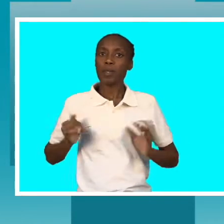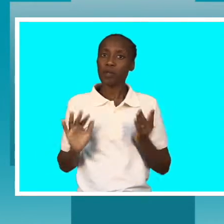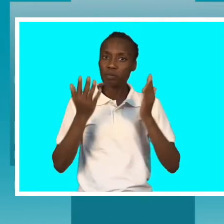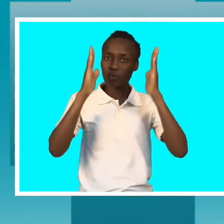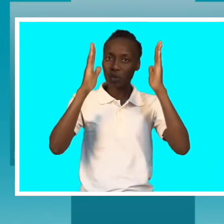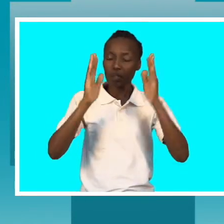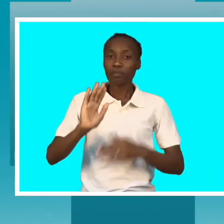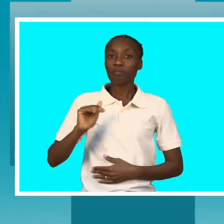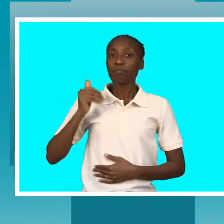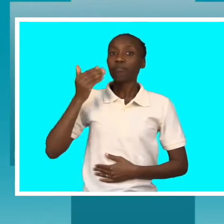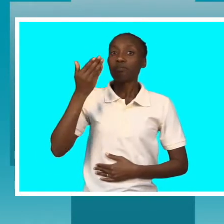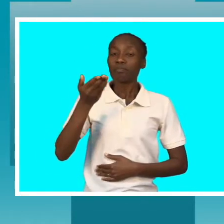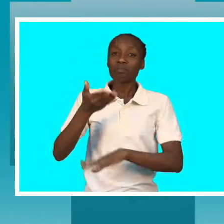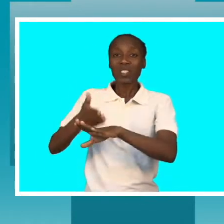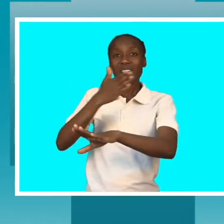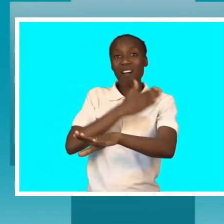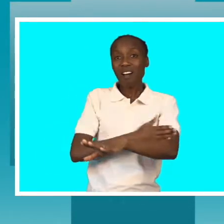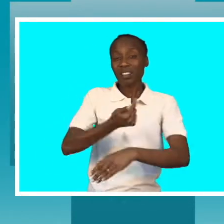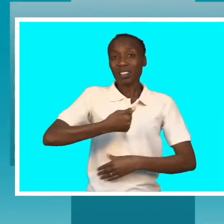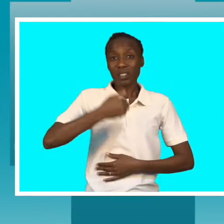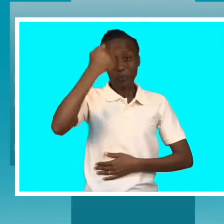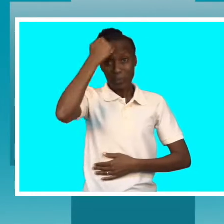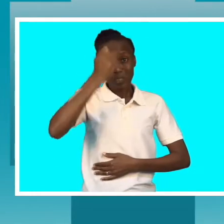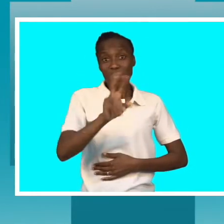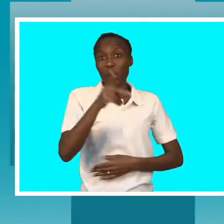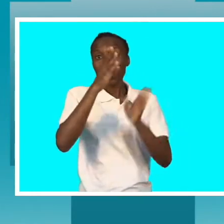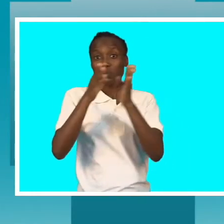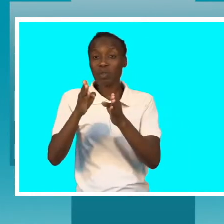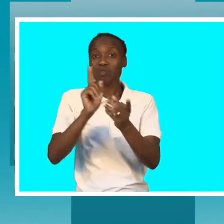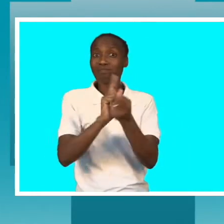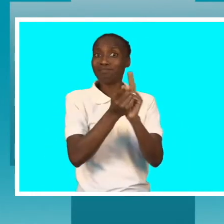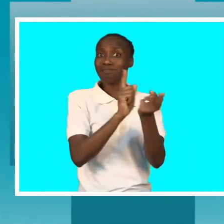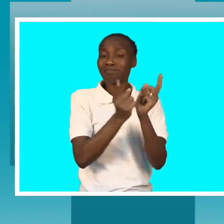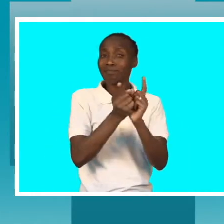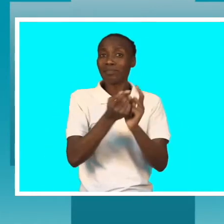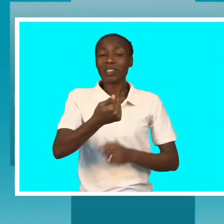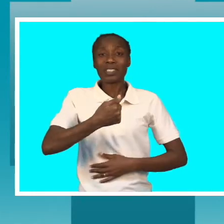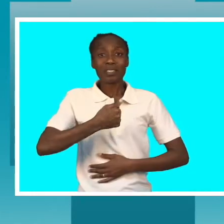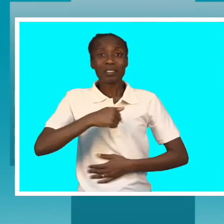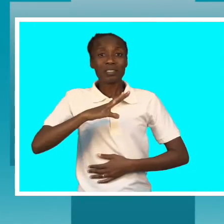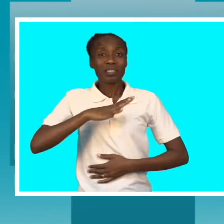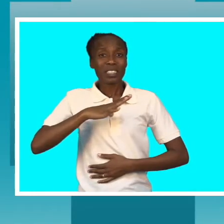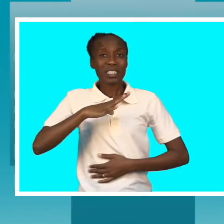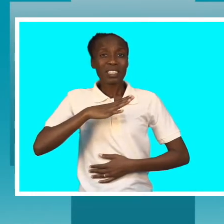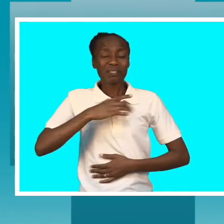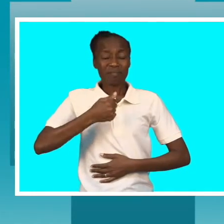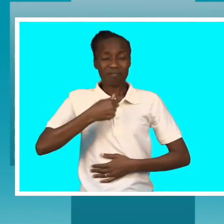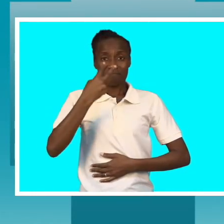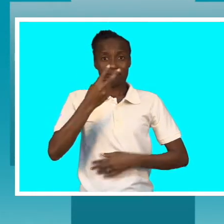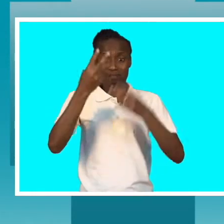Antes de conhecer outras pessoas, eu tinha limitações mesmo. Eu sou deficiente, que faço?